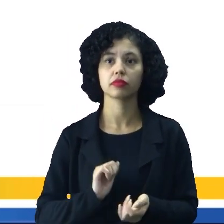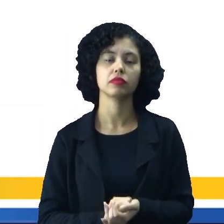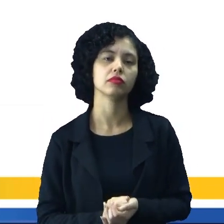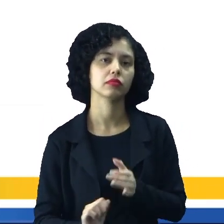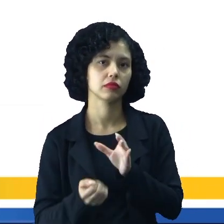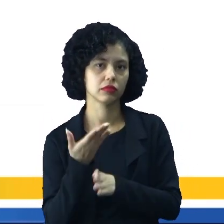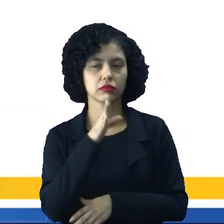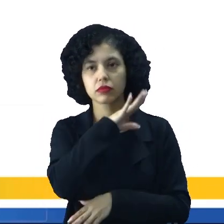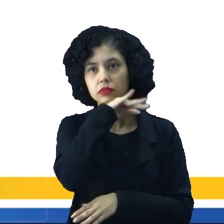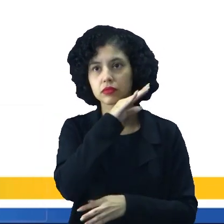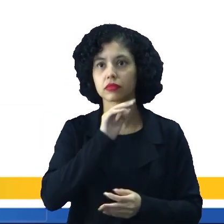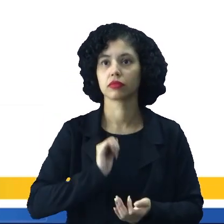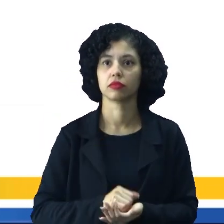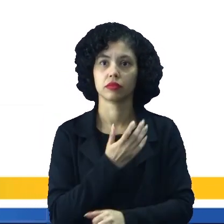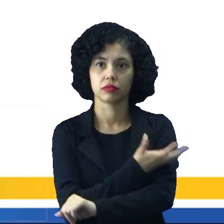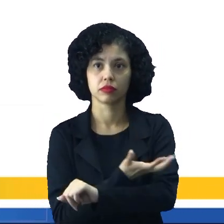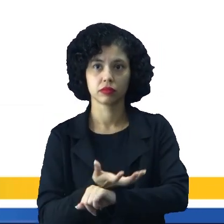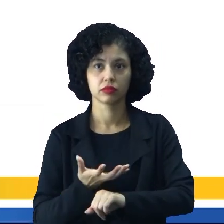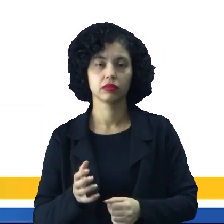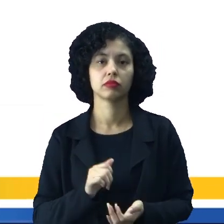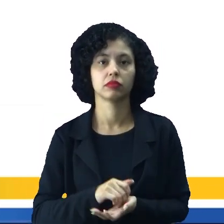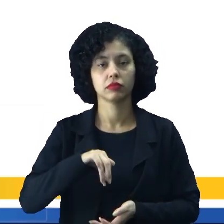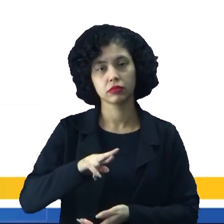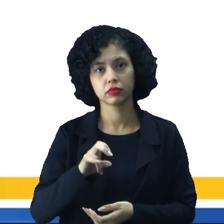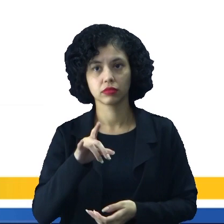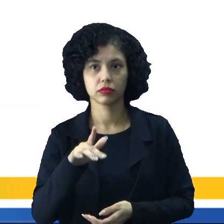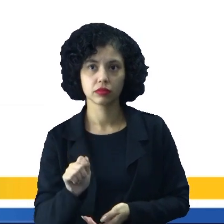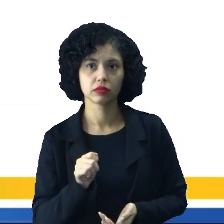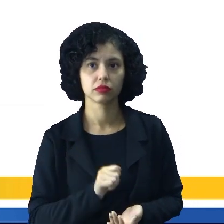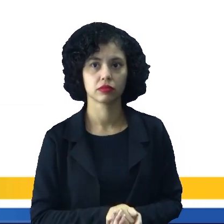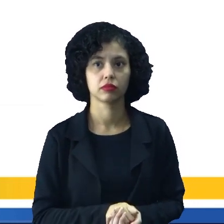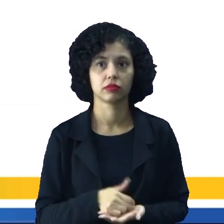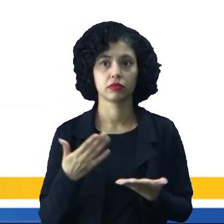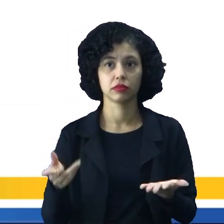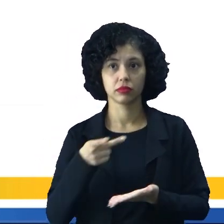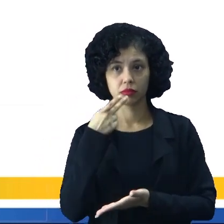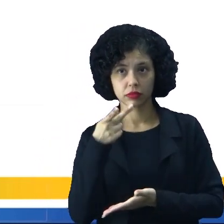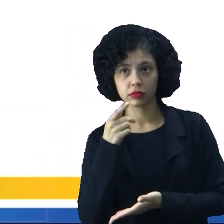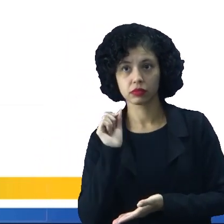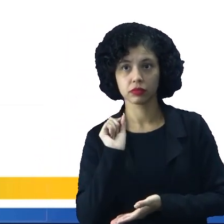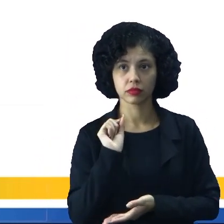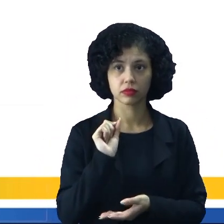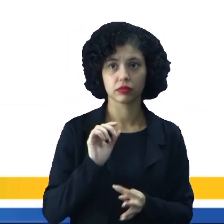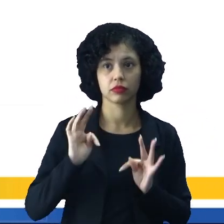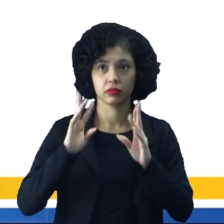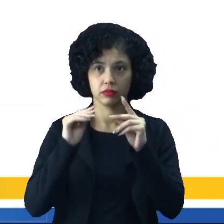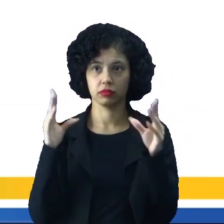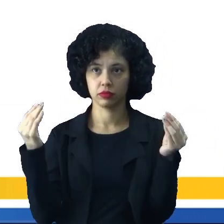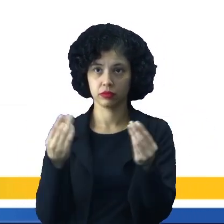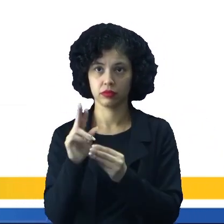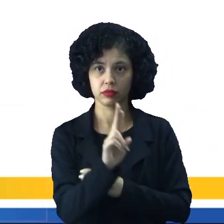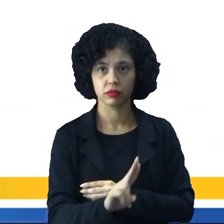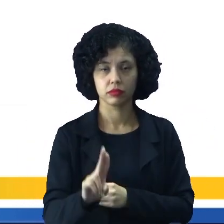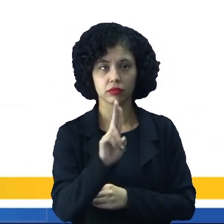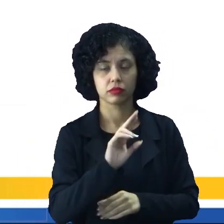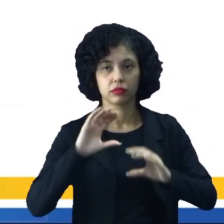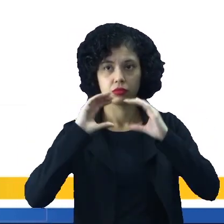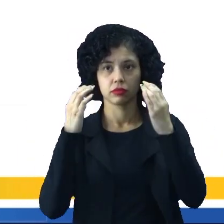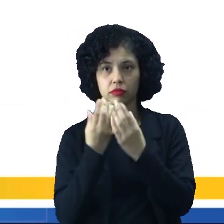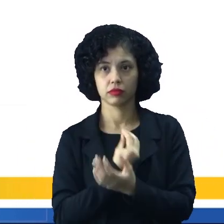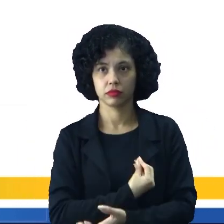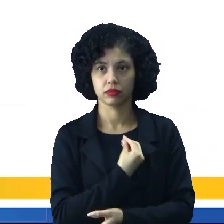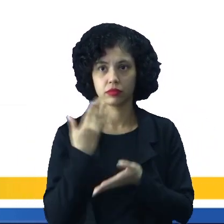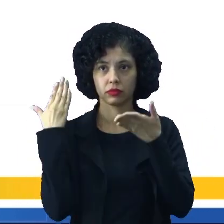alimentos possuem origem animal, vegetal ou mineral. Denomina-se alimento toda substância utilizada pelos seres vivos